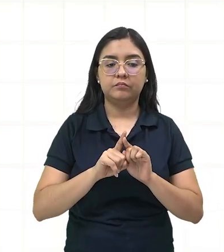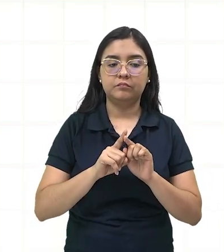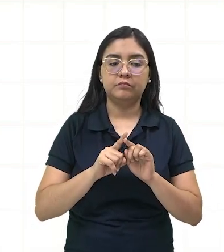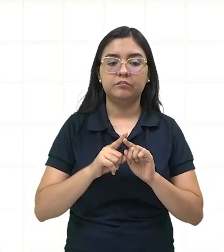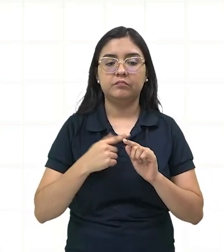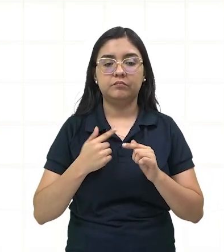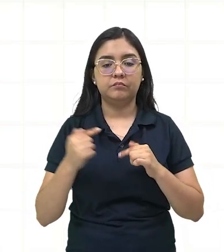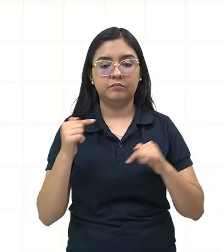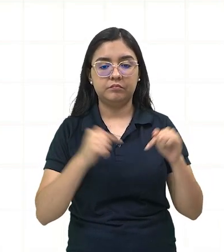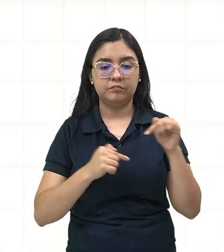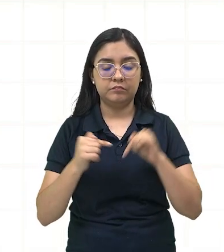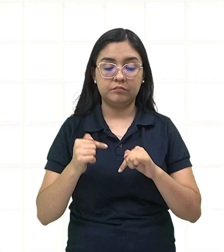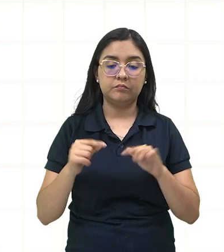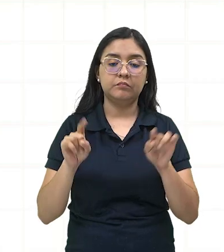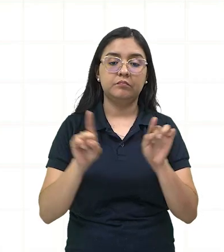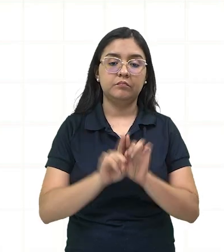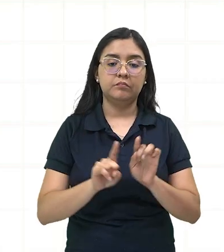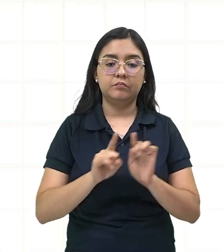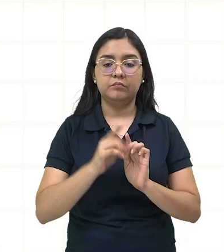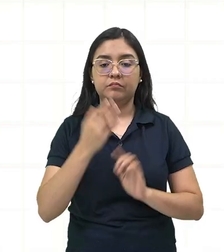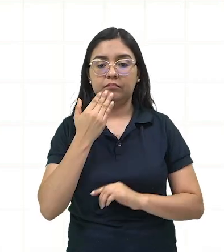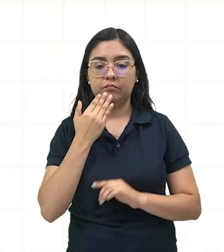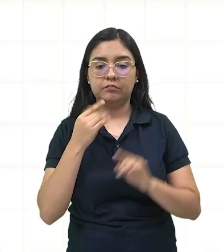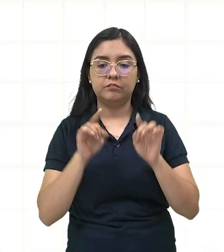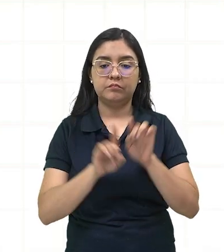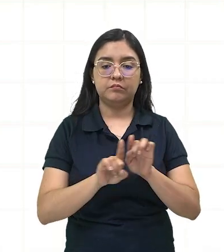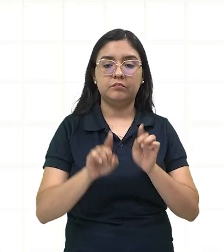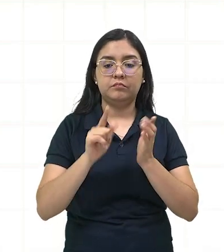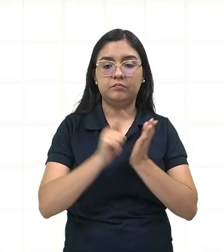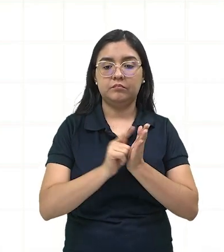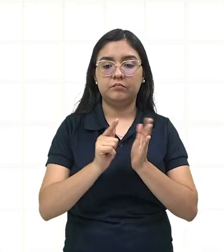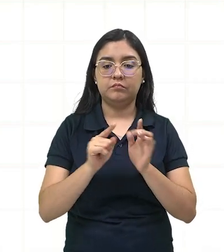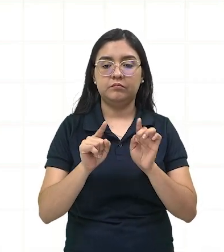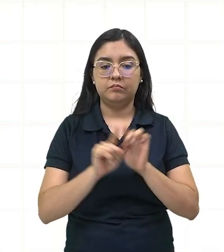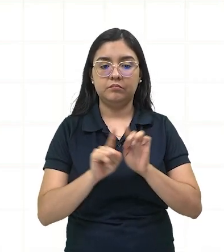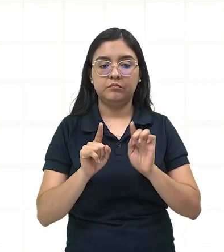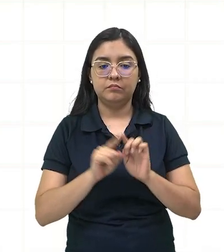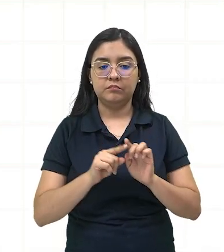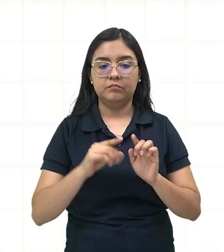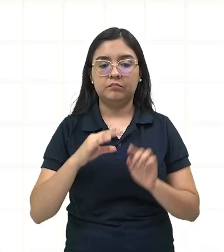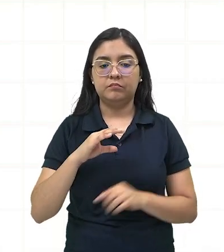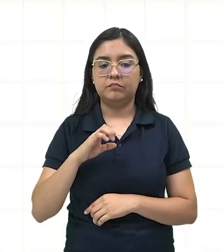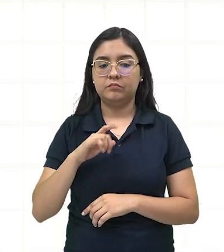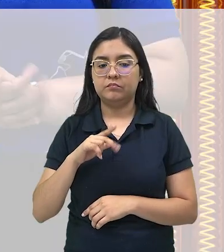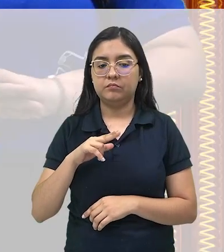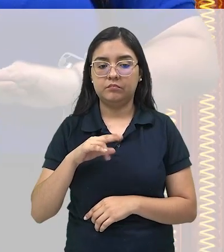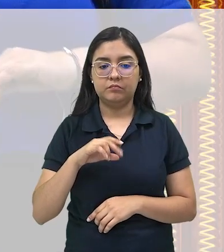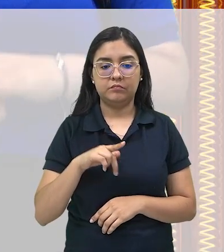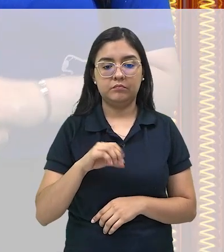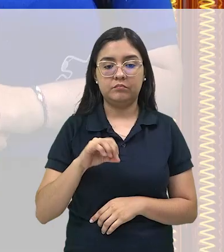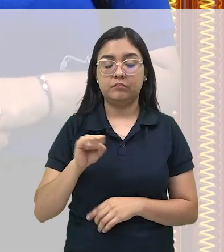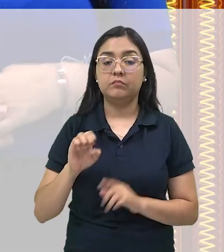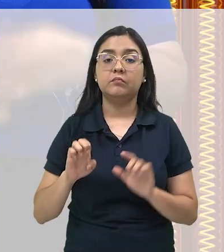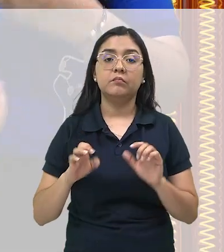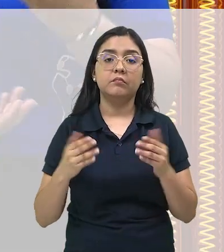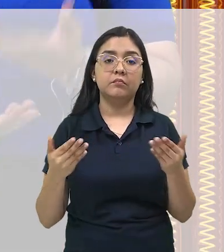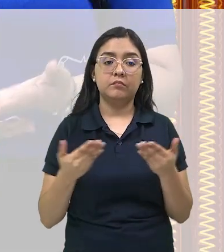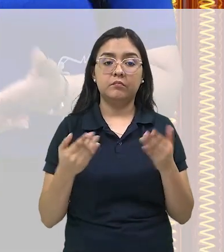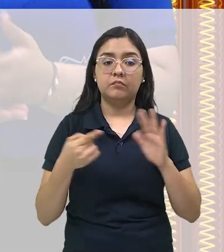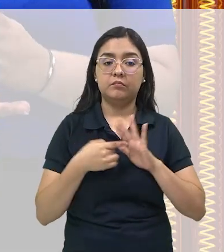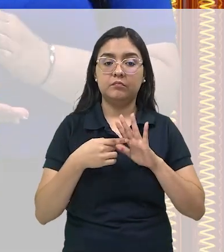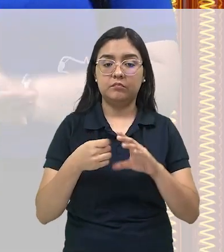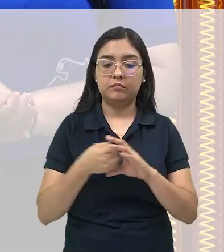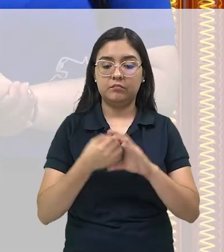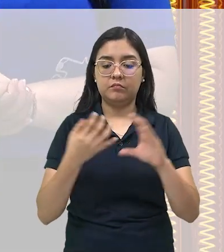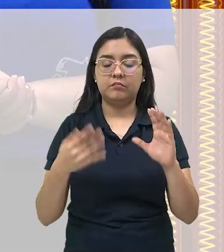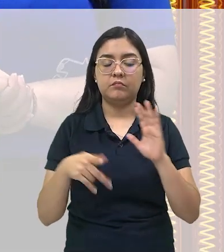química, alimentícia, papel e celulose. E aí eu trago para vocês também mais algumas características